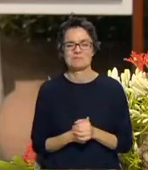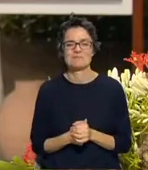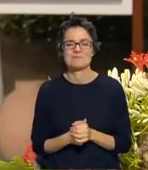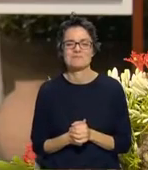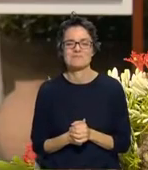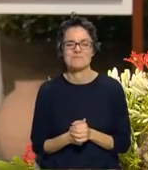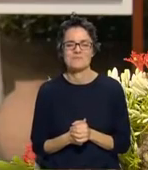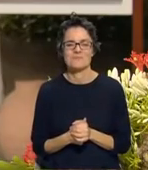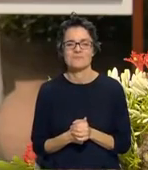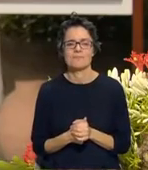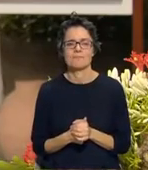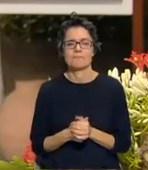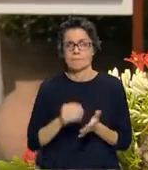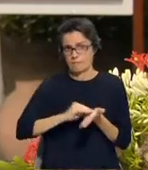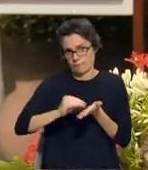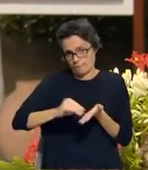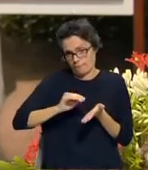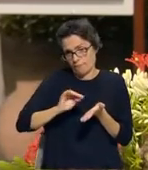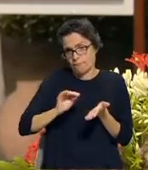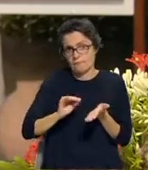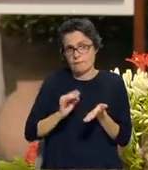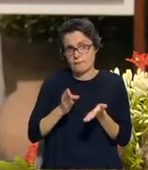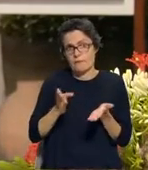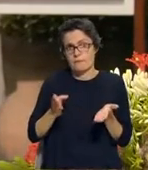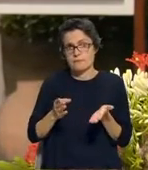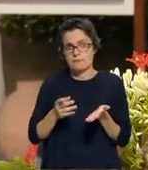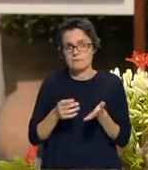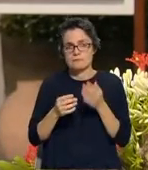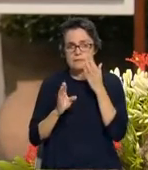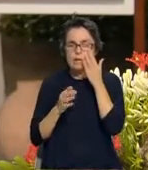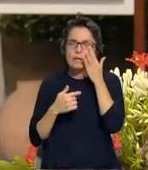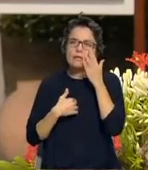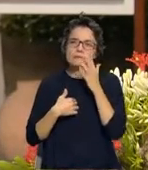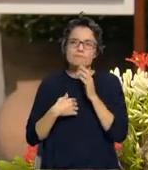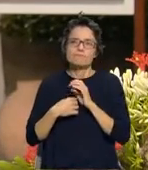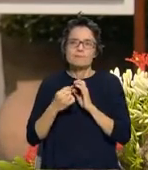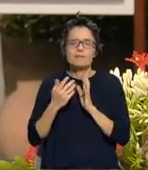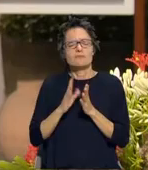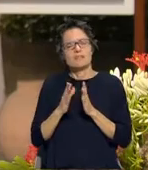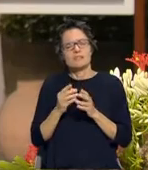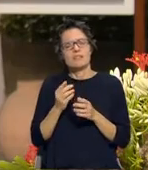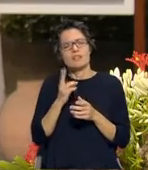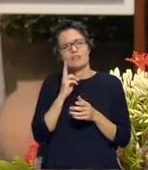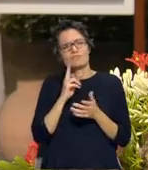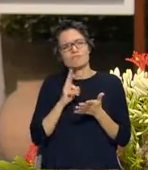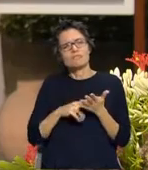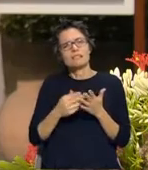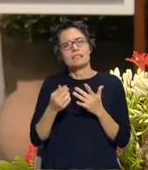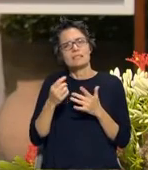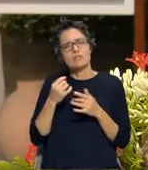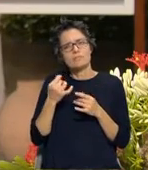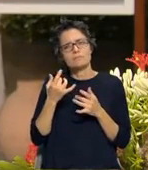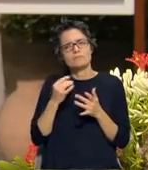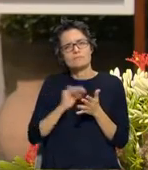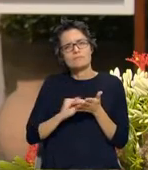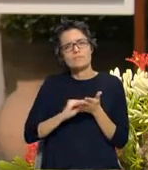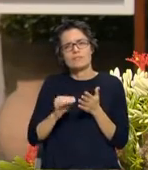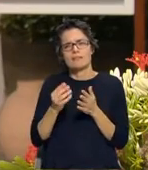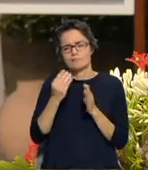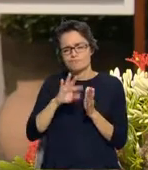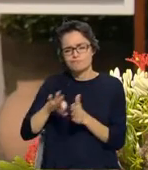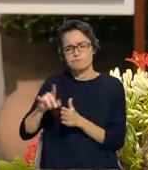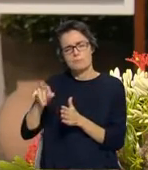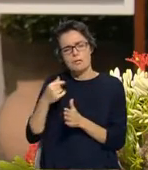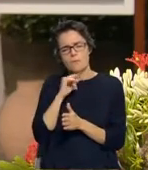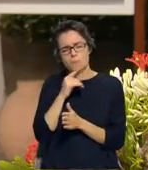meu nome. Já escrevo livros, portanto. Ah, sim, por acaso já não escrevo há muito tempo. Tenho que me voltar aqui a lançar neste universo que acho extraordinário. Bom, estamos